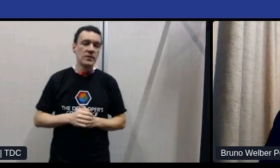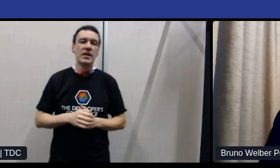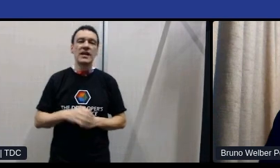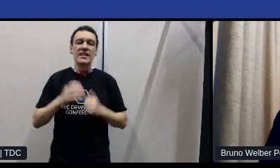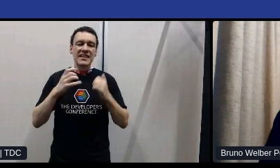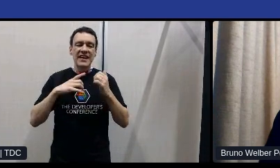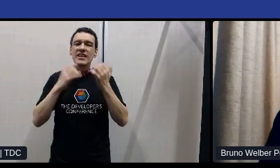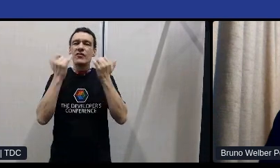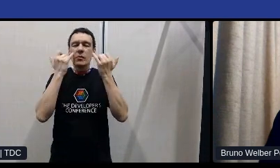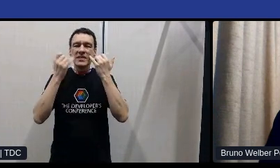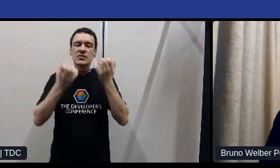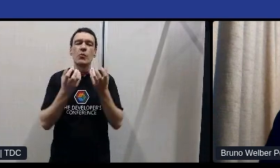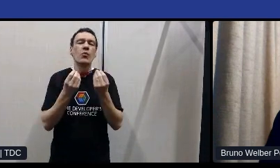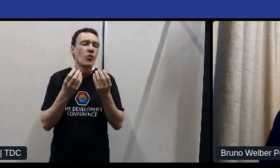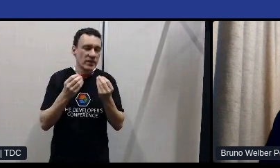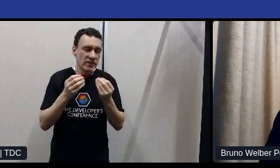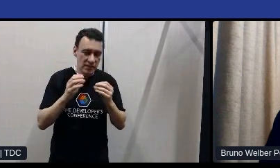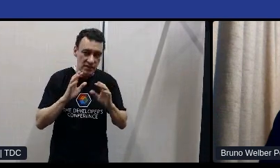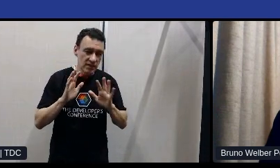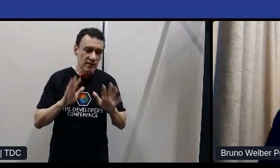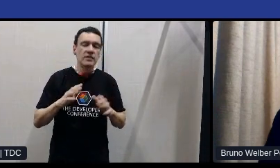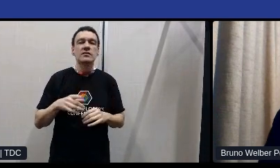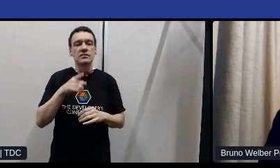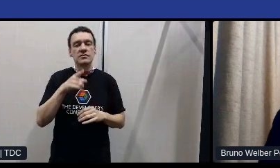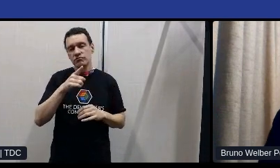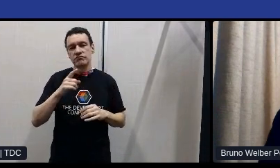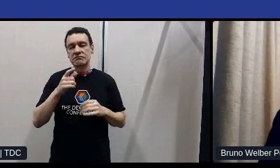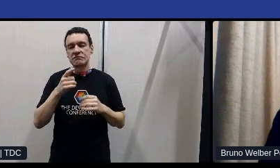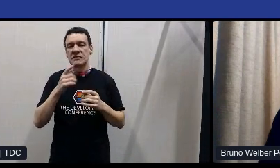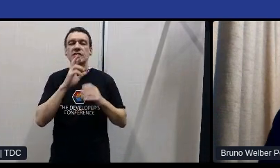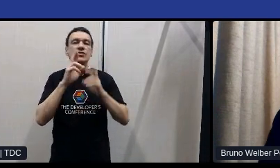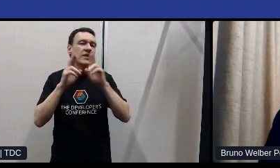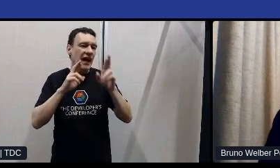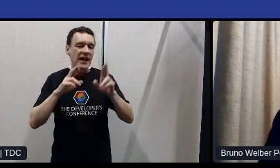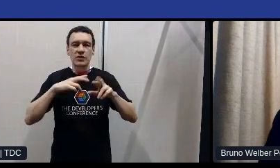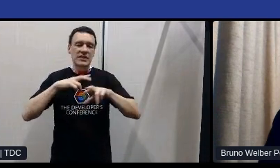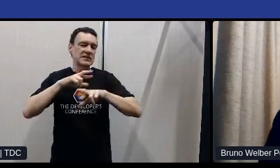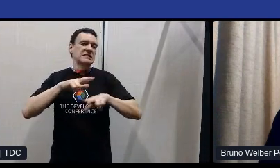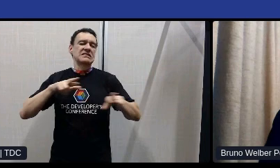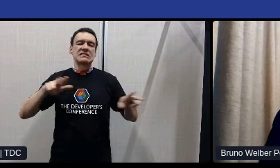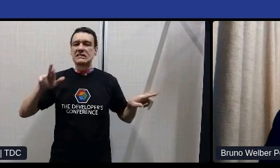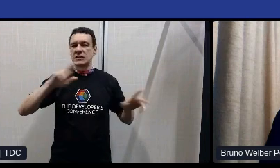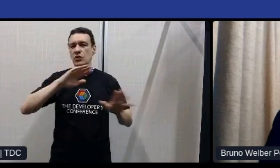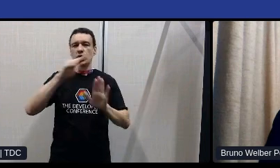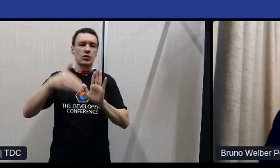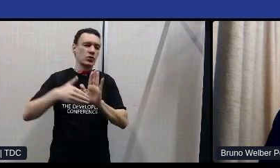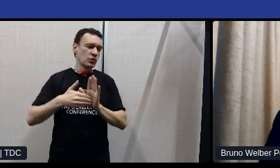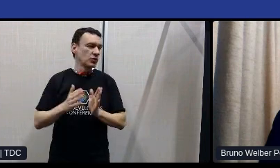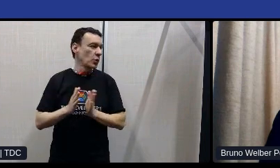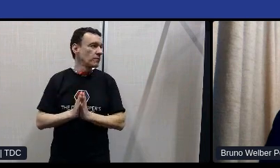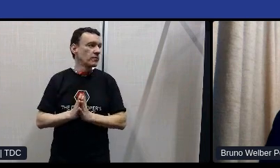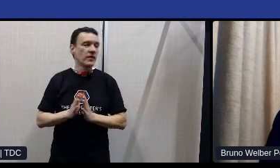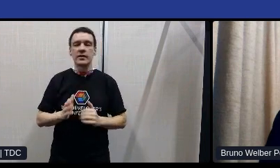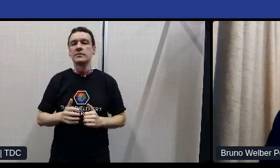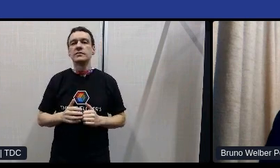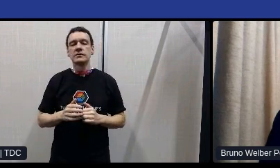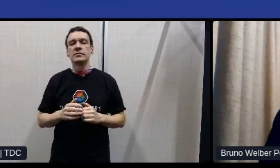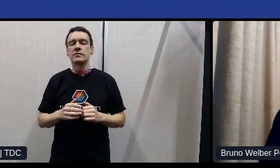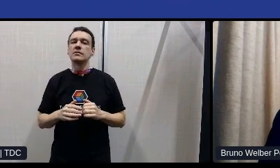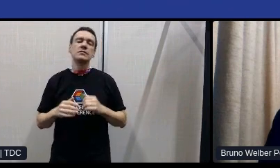ir lá navegar por todos eles, os resultados. Tem bastante coisa legal, tem bastante ideias interessantes, itens que a gente precisa